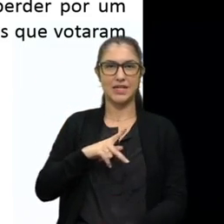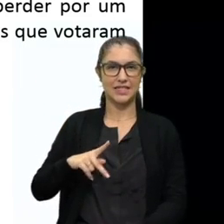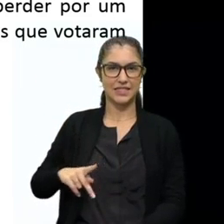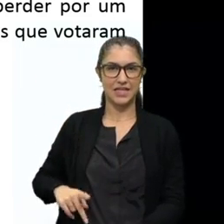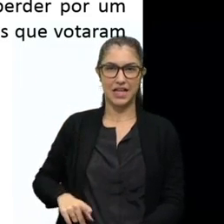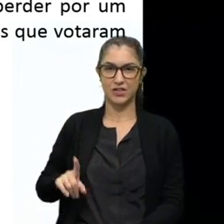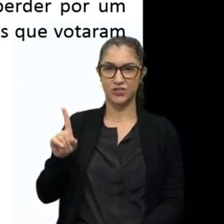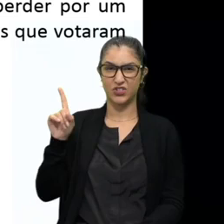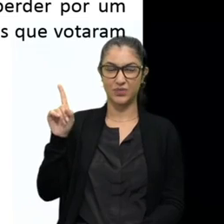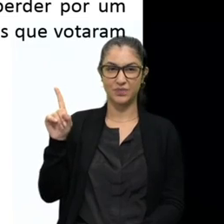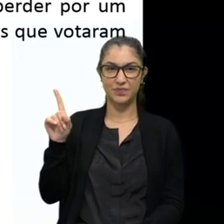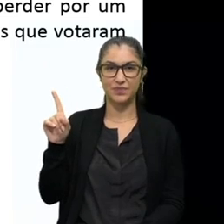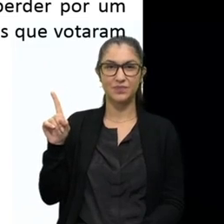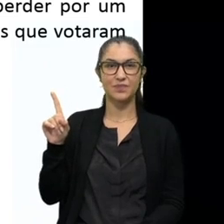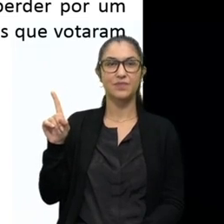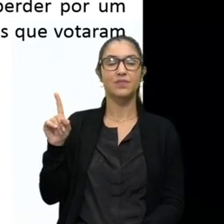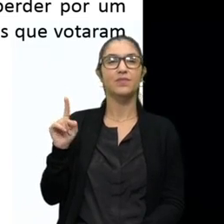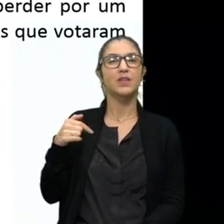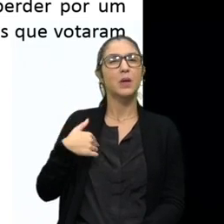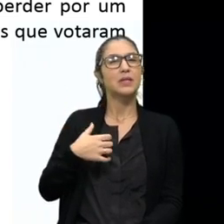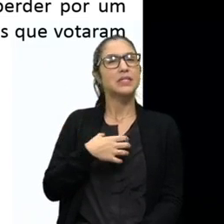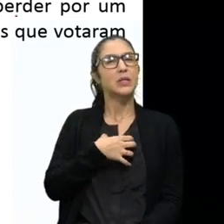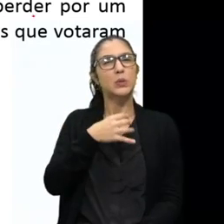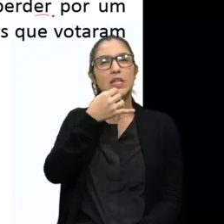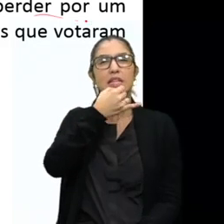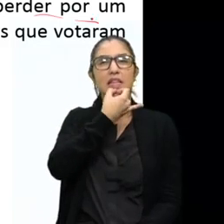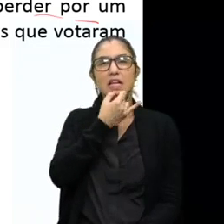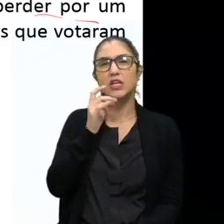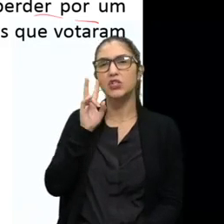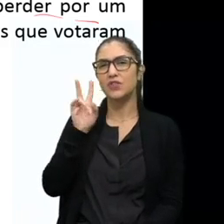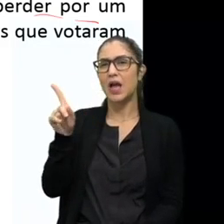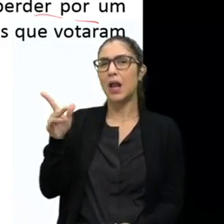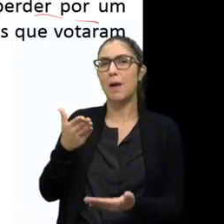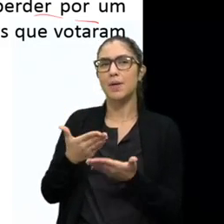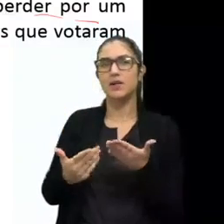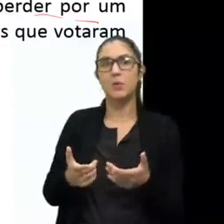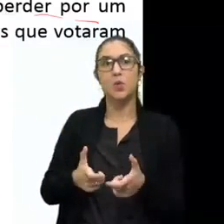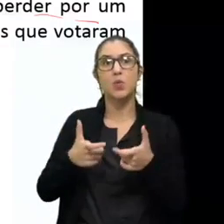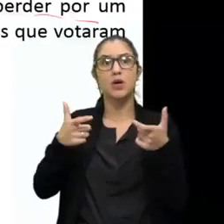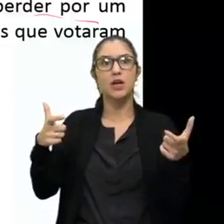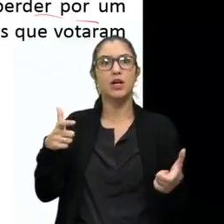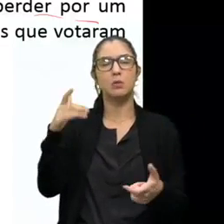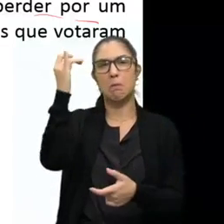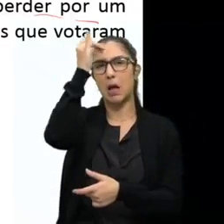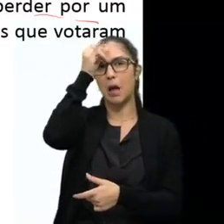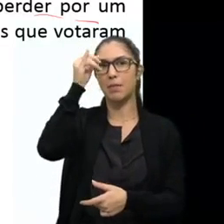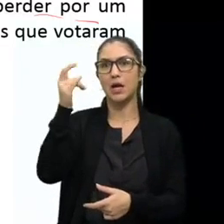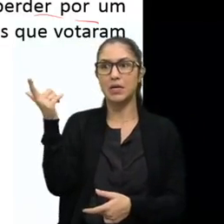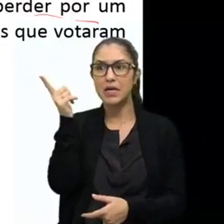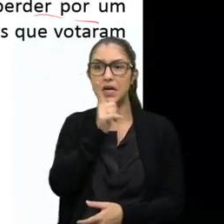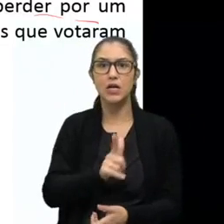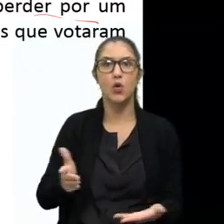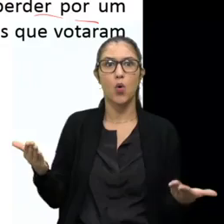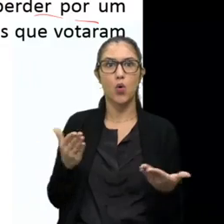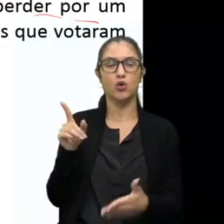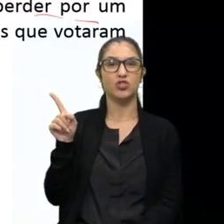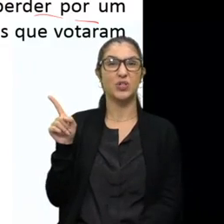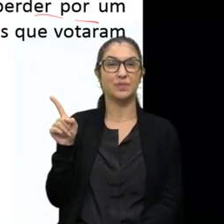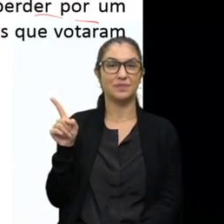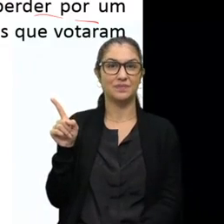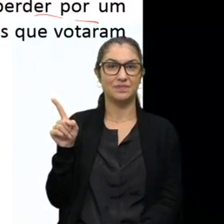plural aqui. Me sinto tão triste de ver ela perder por um grande babaca que ganhou hoje. Olha a opinião